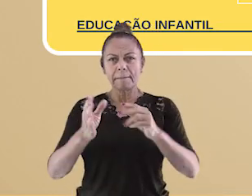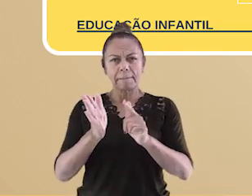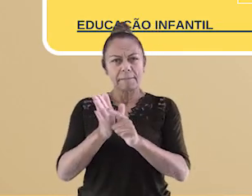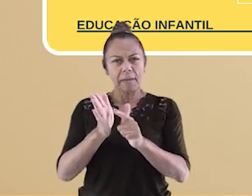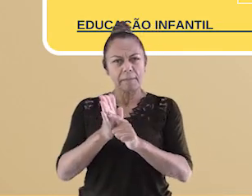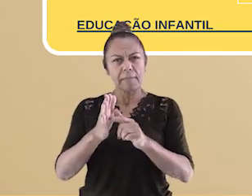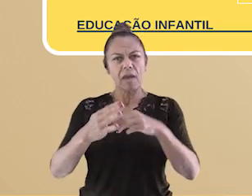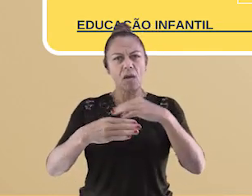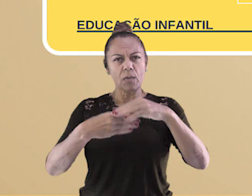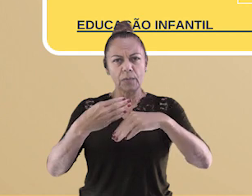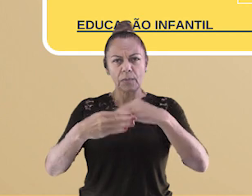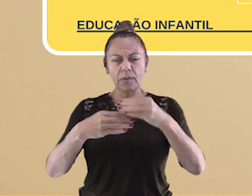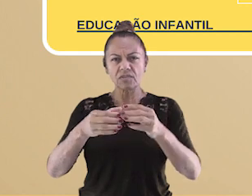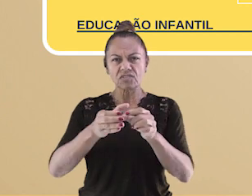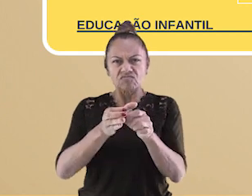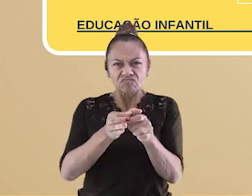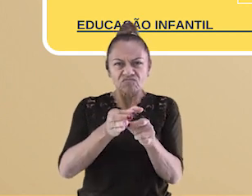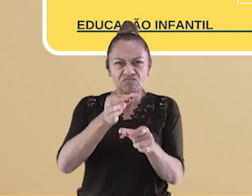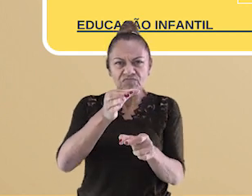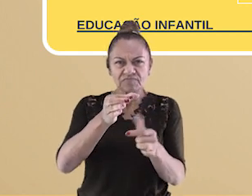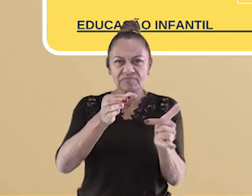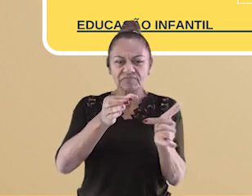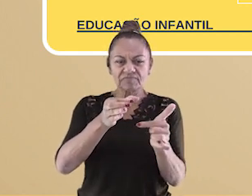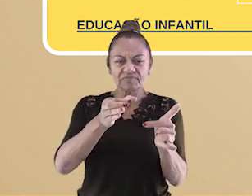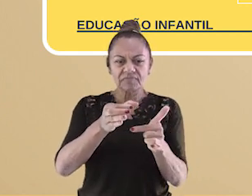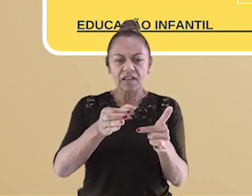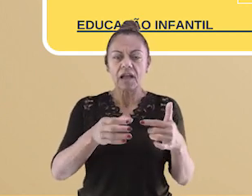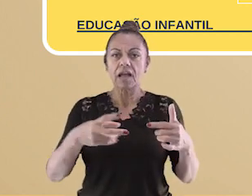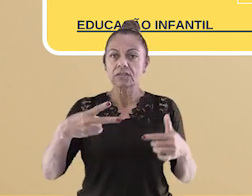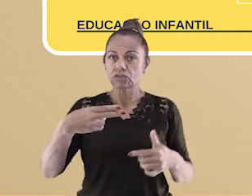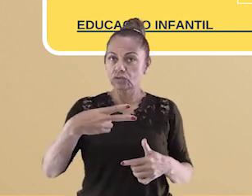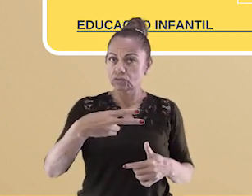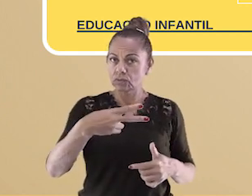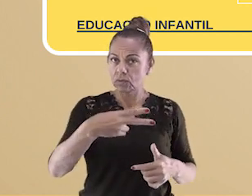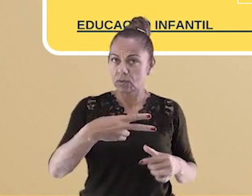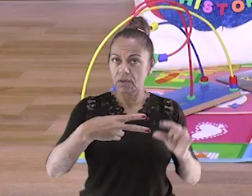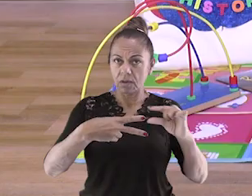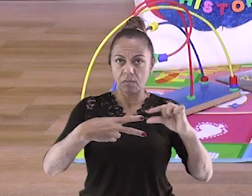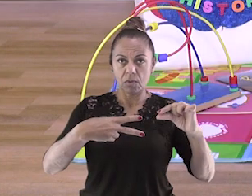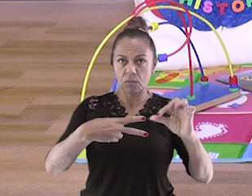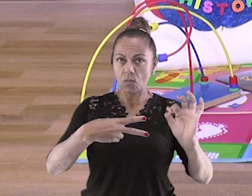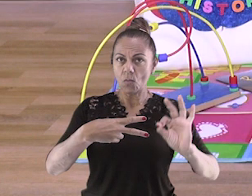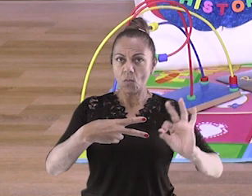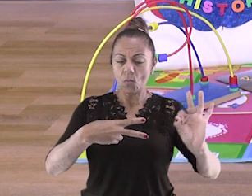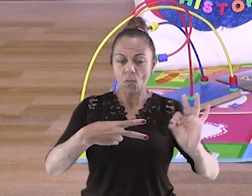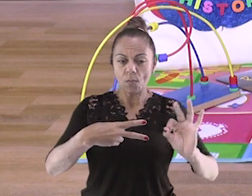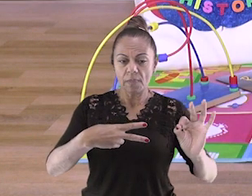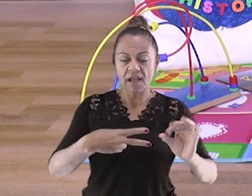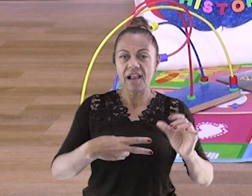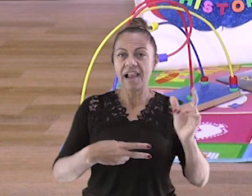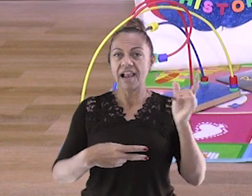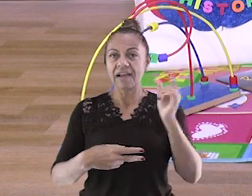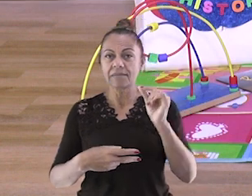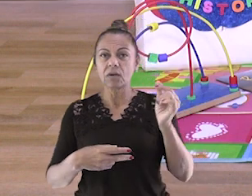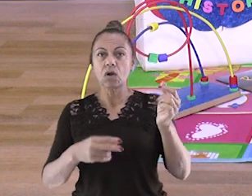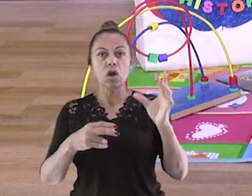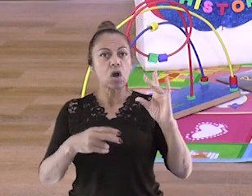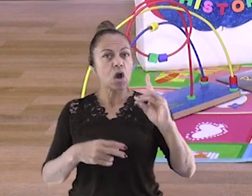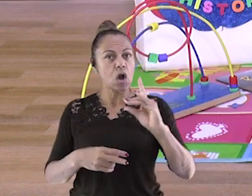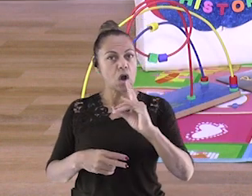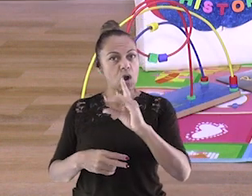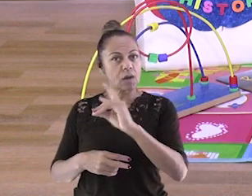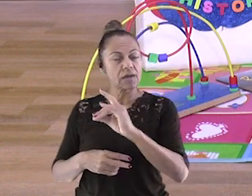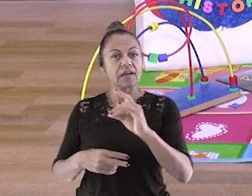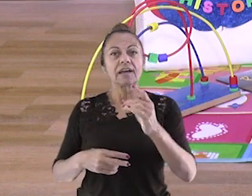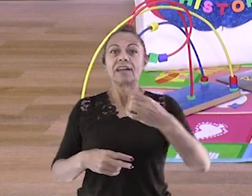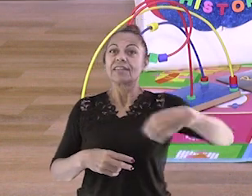tesoura sem ponta, cola, tinta, papel e canetinha. Sabe o que vamos fazer? Vamos fazer o nosso